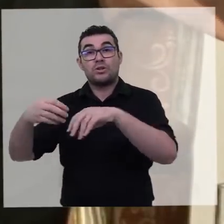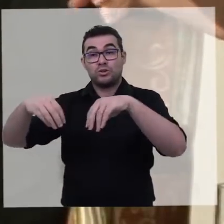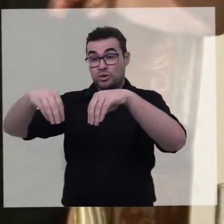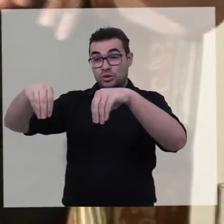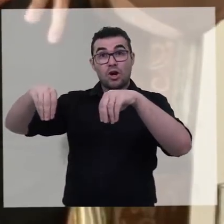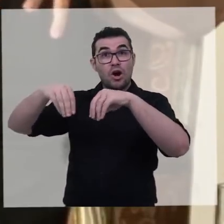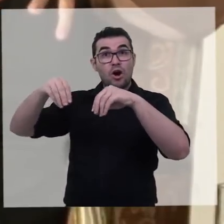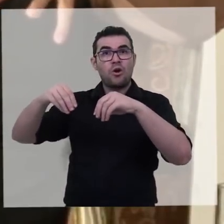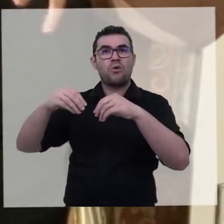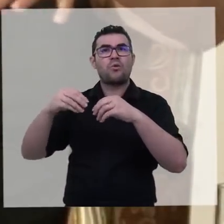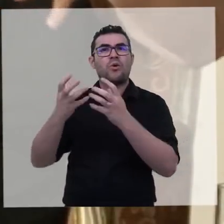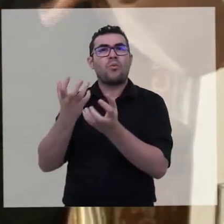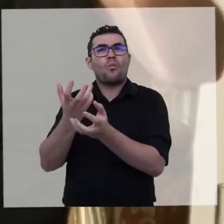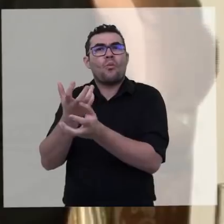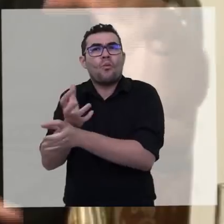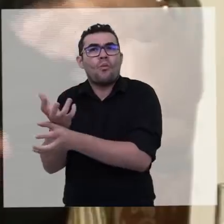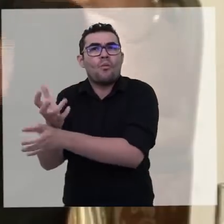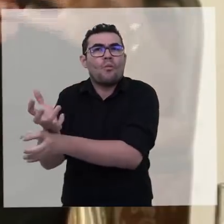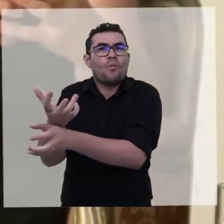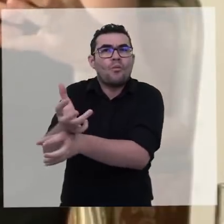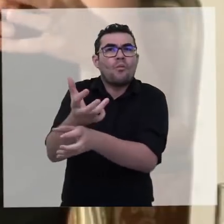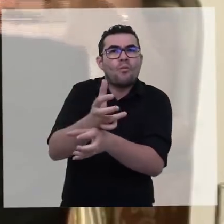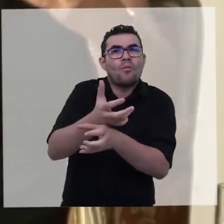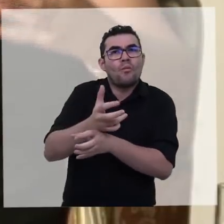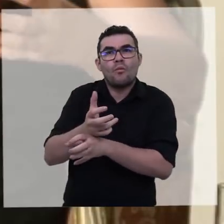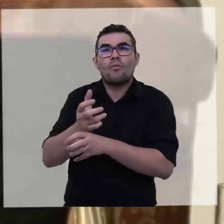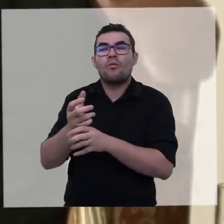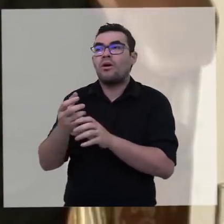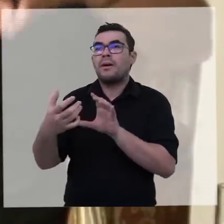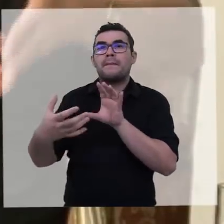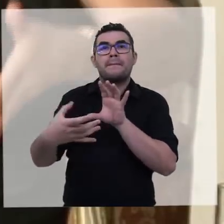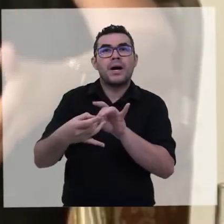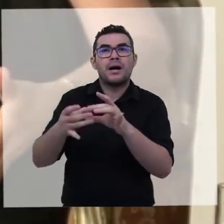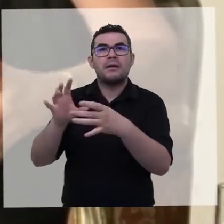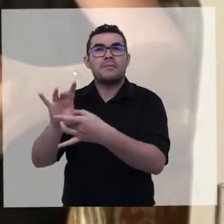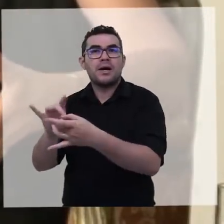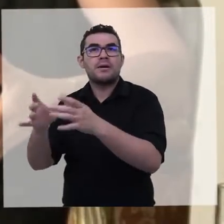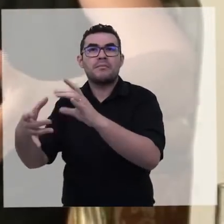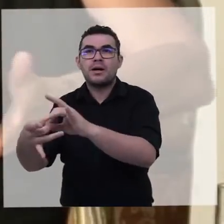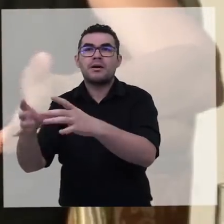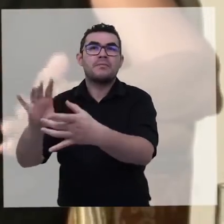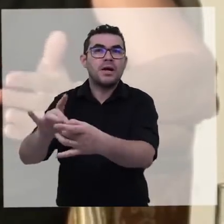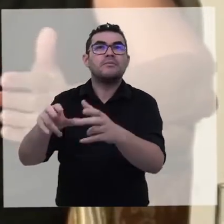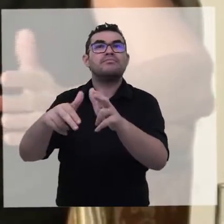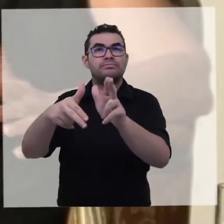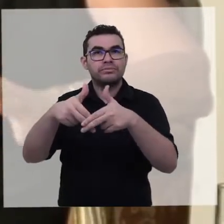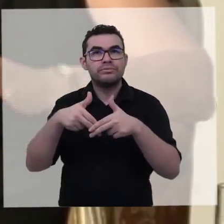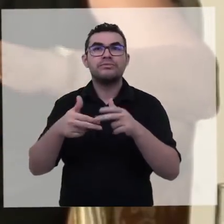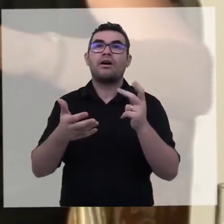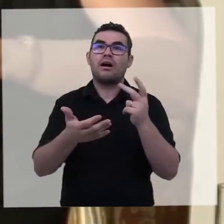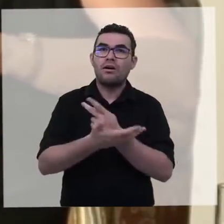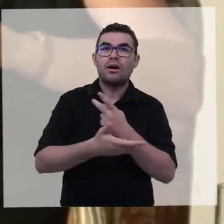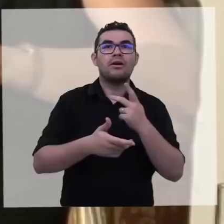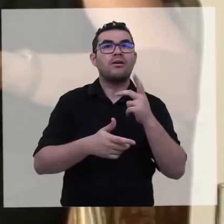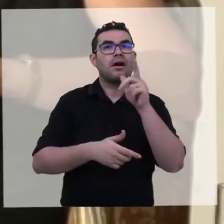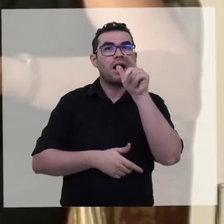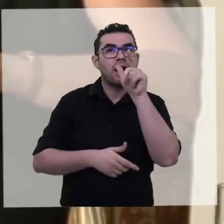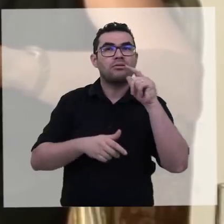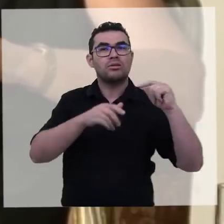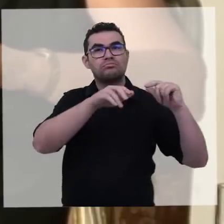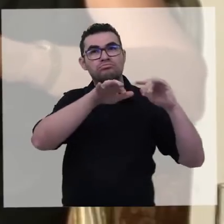solo, o sistema radicular, tudo isso junto promoveu uma infiltração, quer dizer,